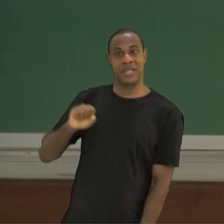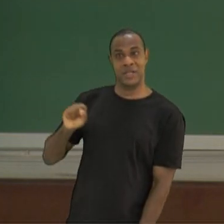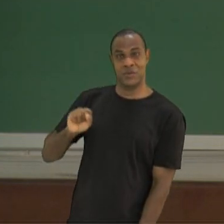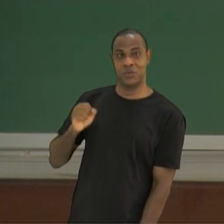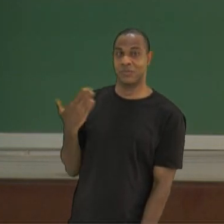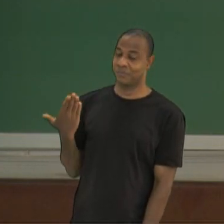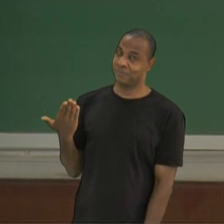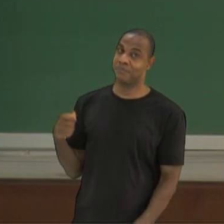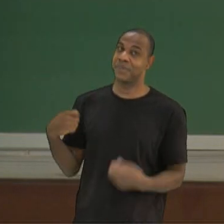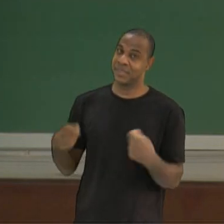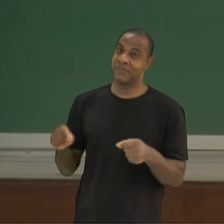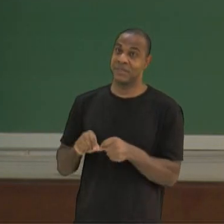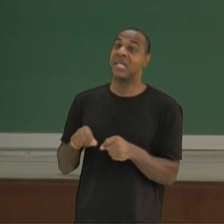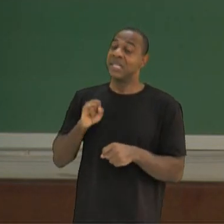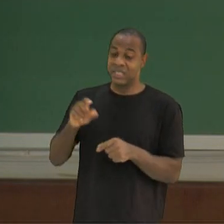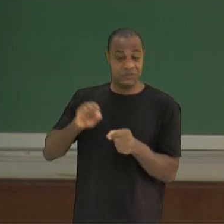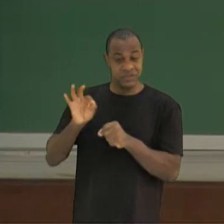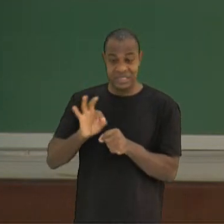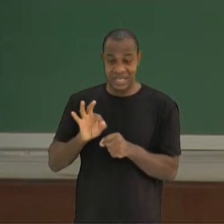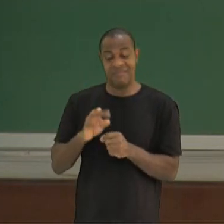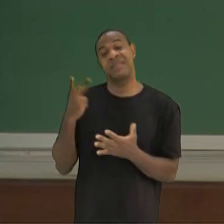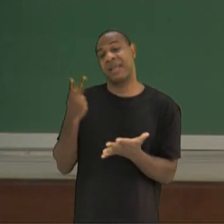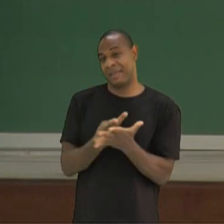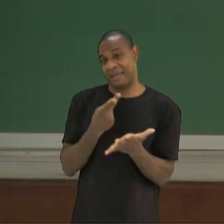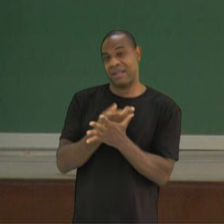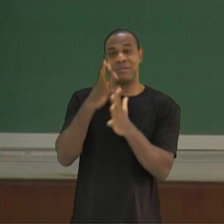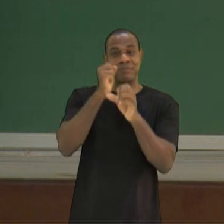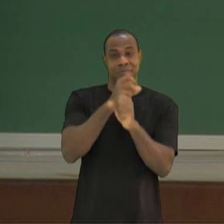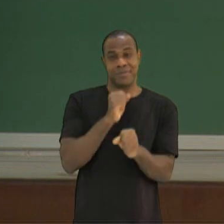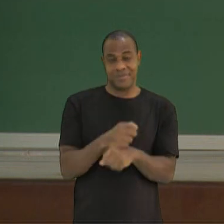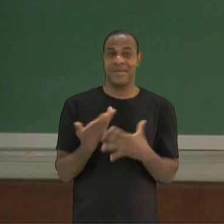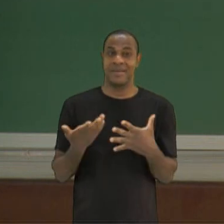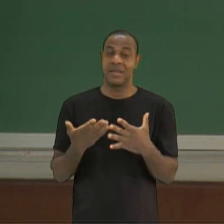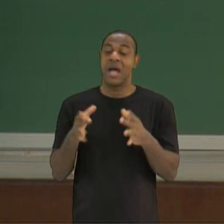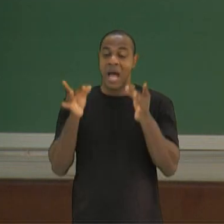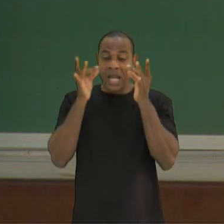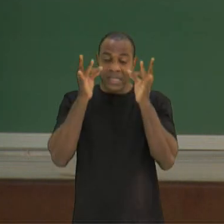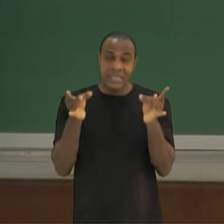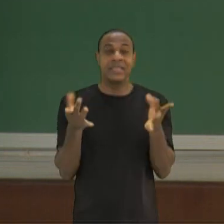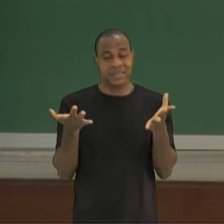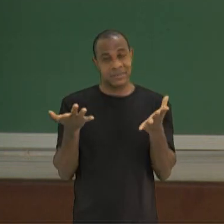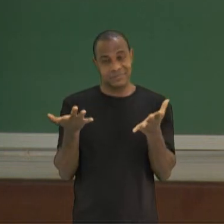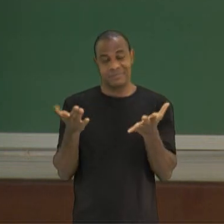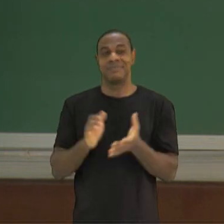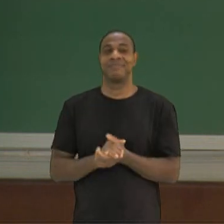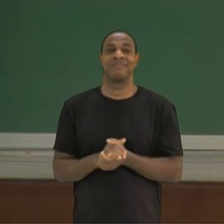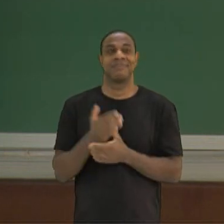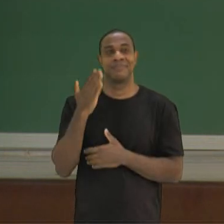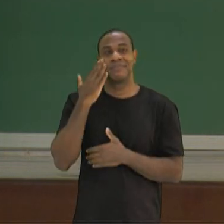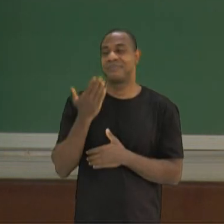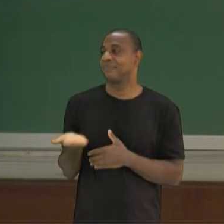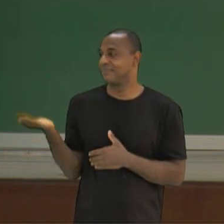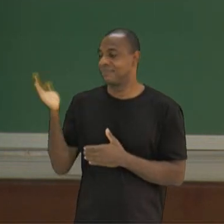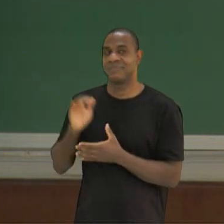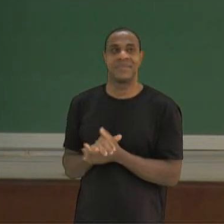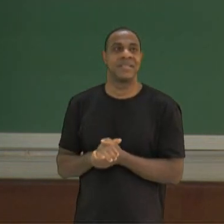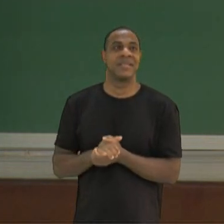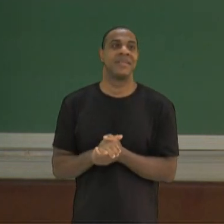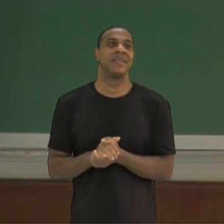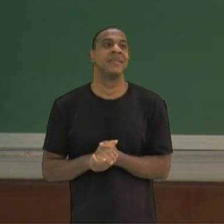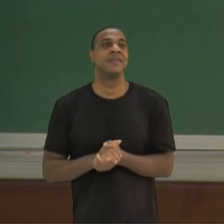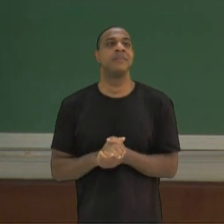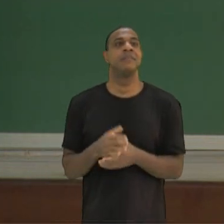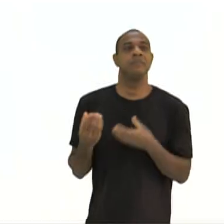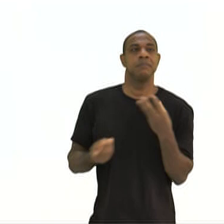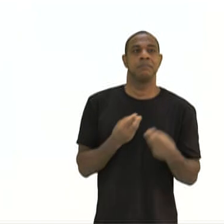não fizer isso, não vai dar certo o seu cálculo, tá? Então, muita atenção na interpretação. Então, olha só como é que